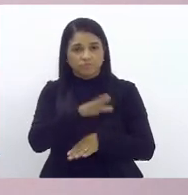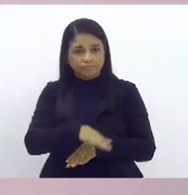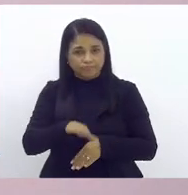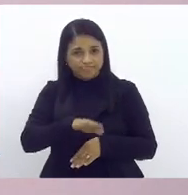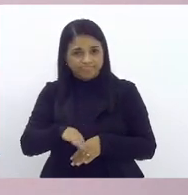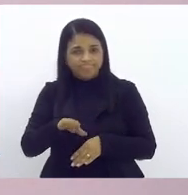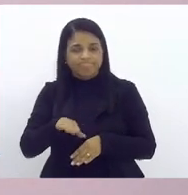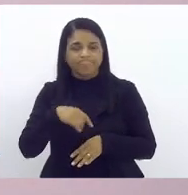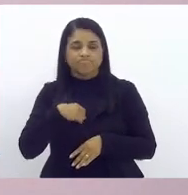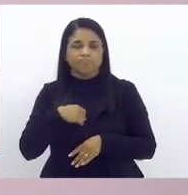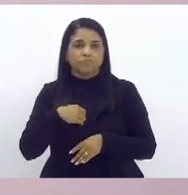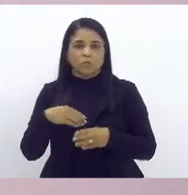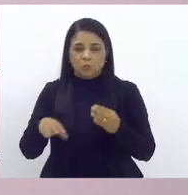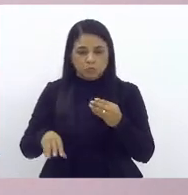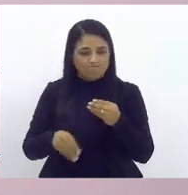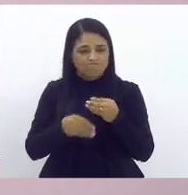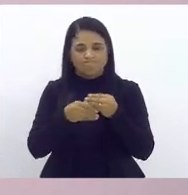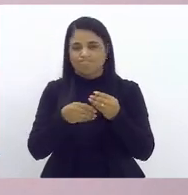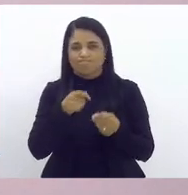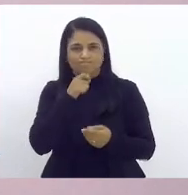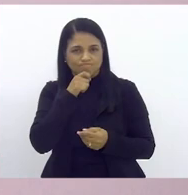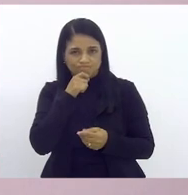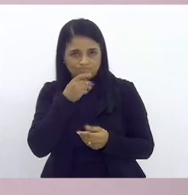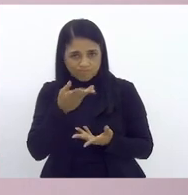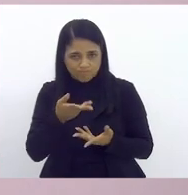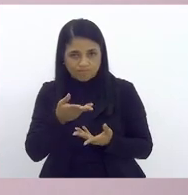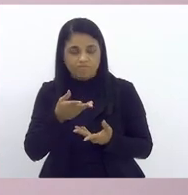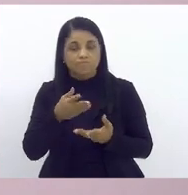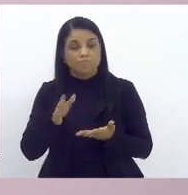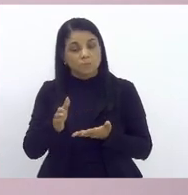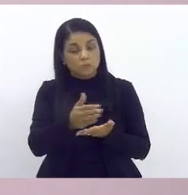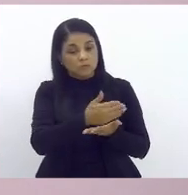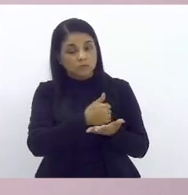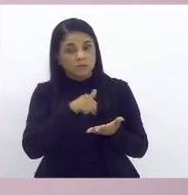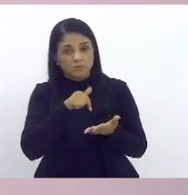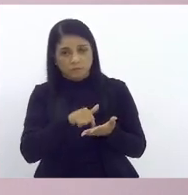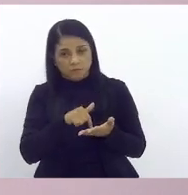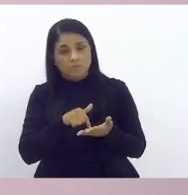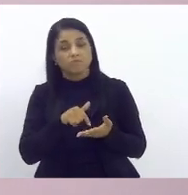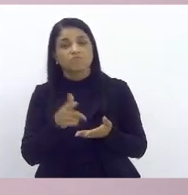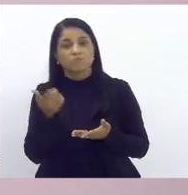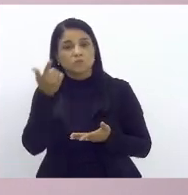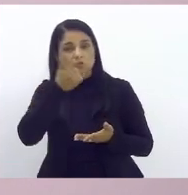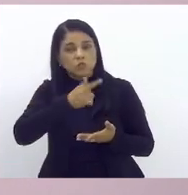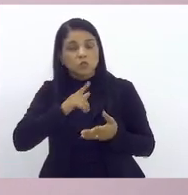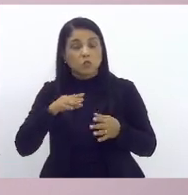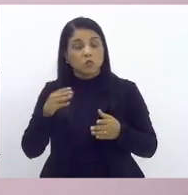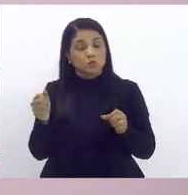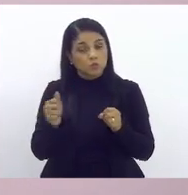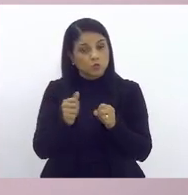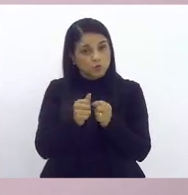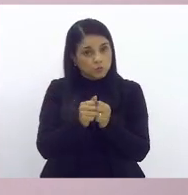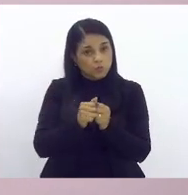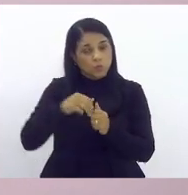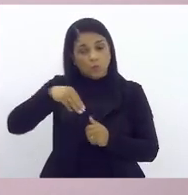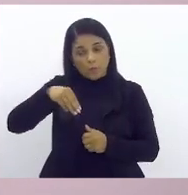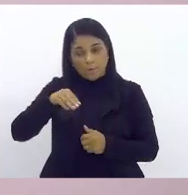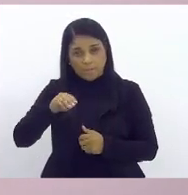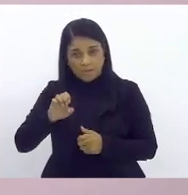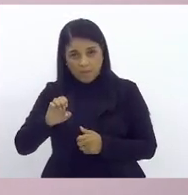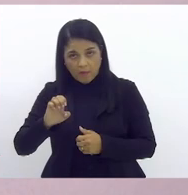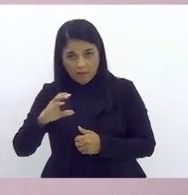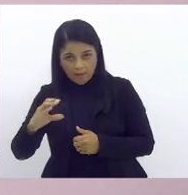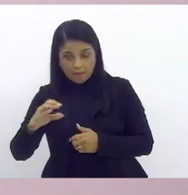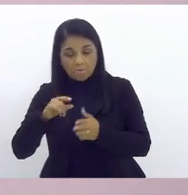não realizam o enquadramento, e a gente está com esses dados porque a gente também conseguiu, junto ao MEC, que o MEC fizesse